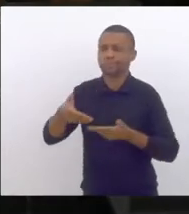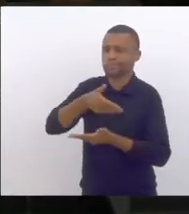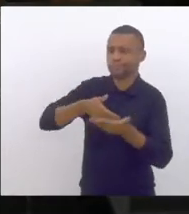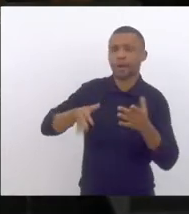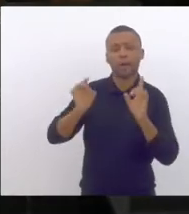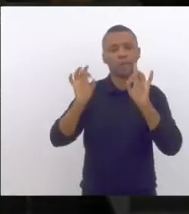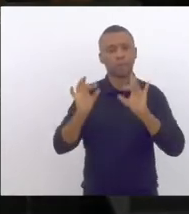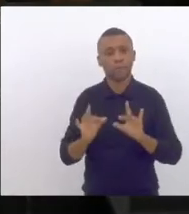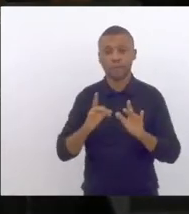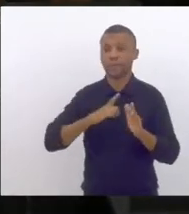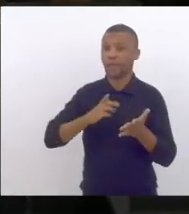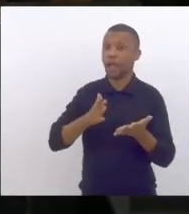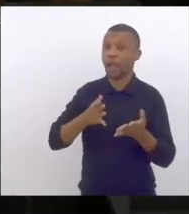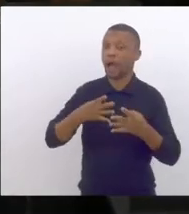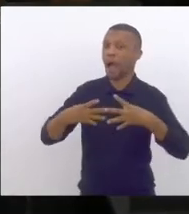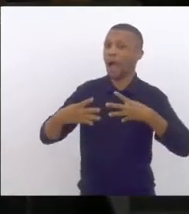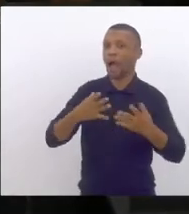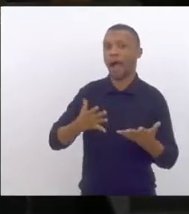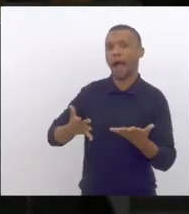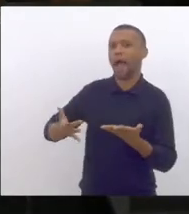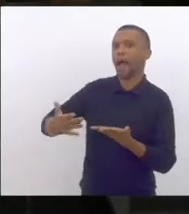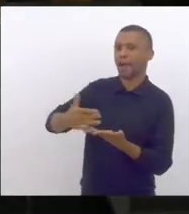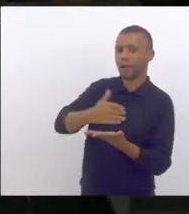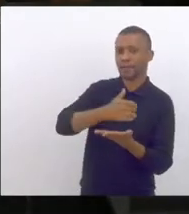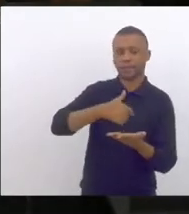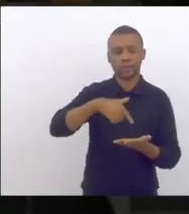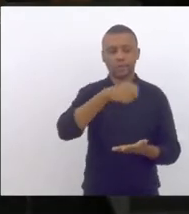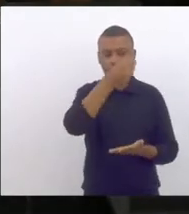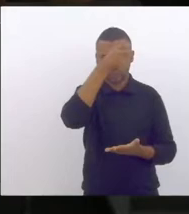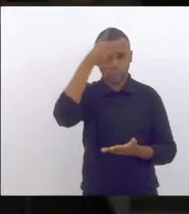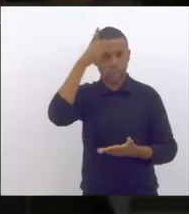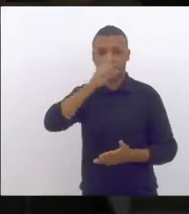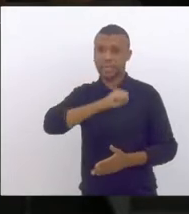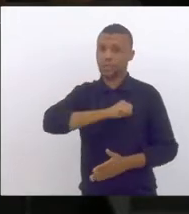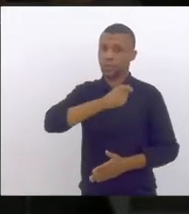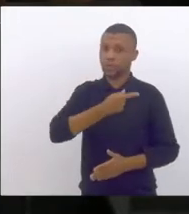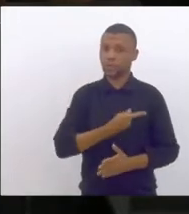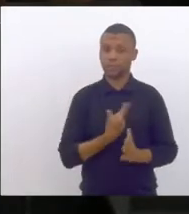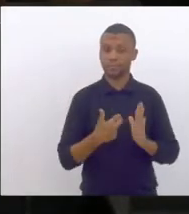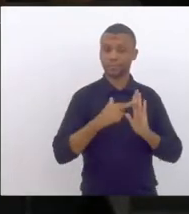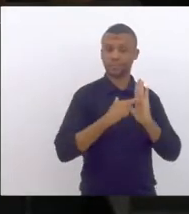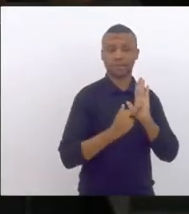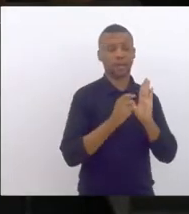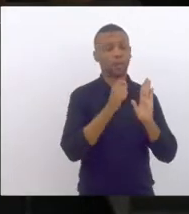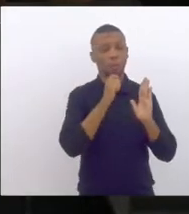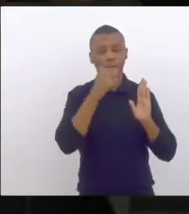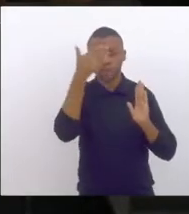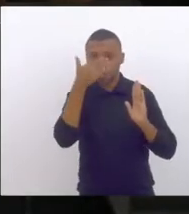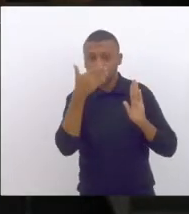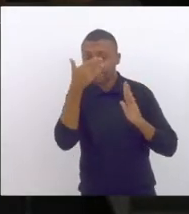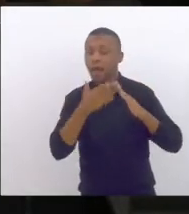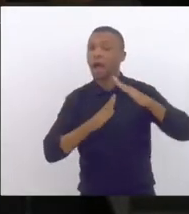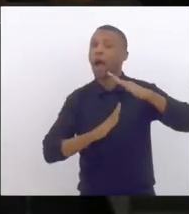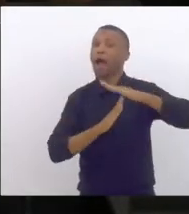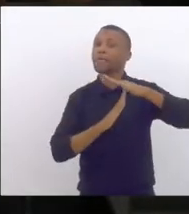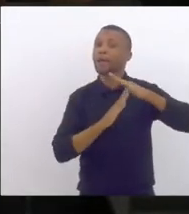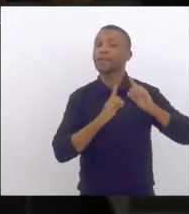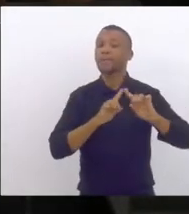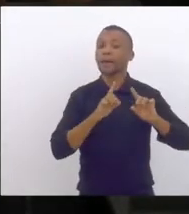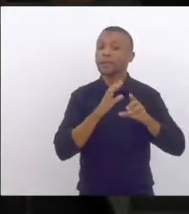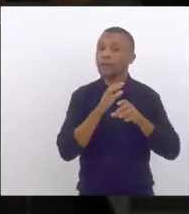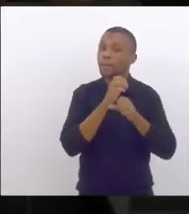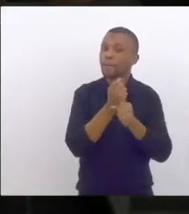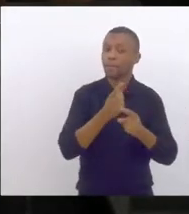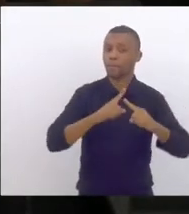arrecadação de São Gonçalo Nesse quesito eu ainda não vi as médias mas vai multiplicado por duas